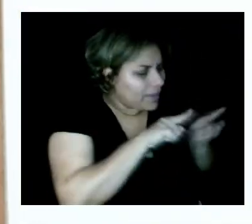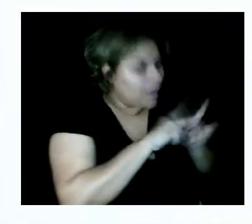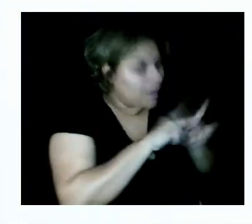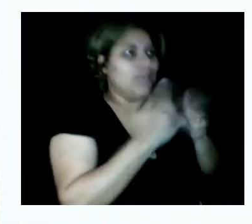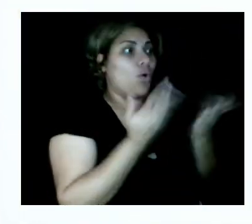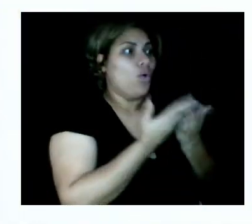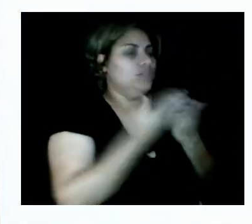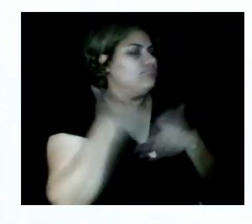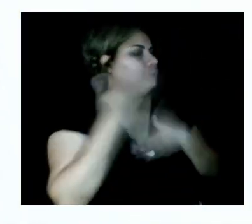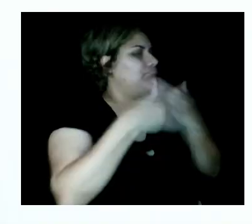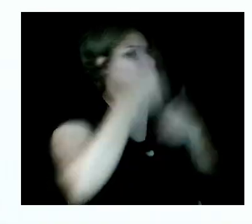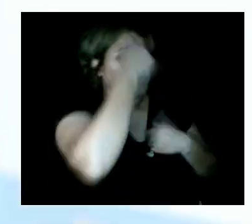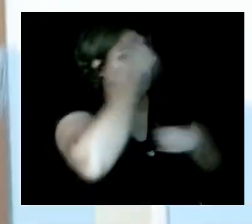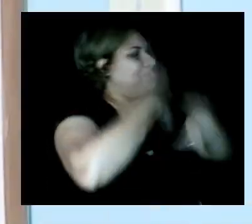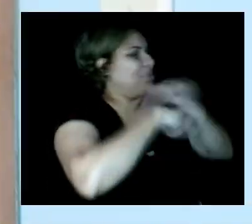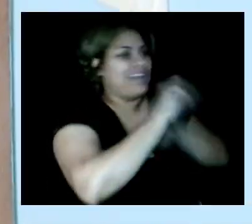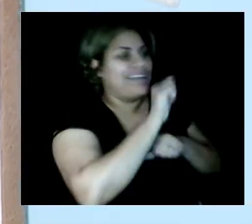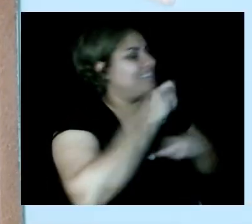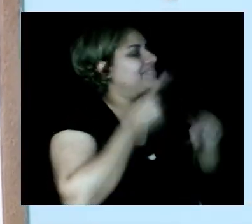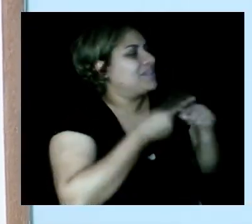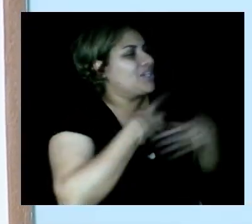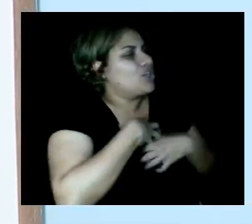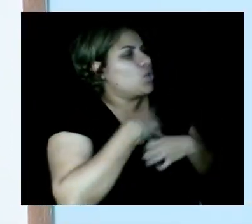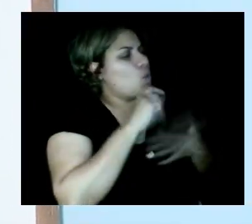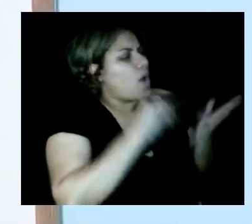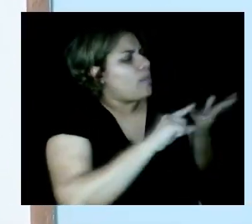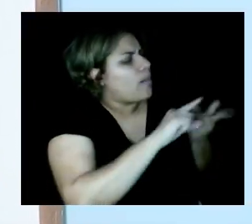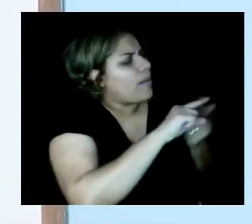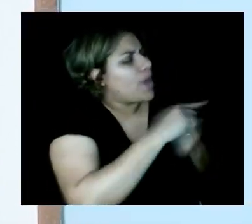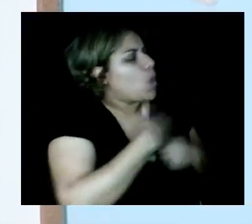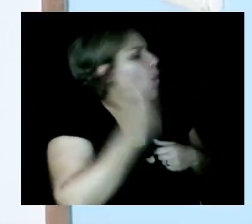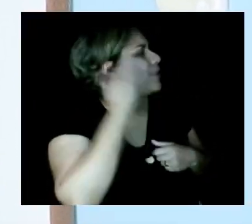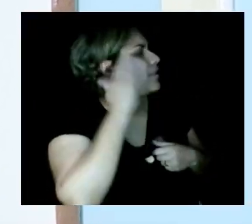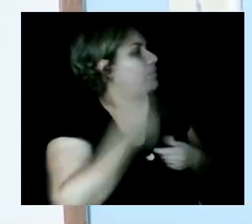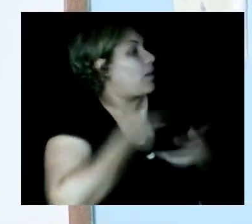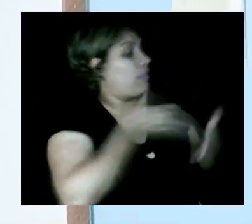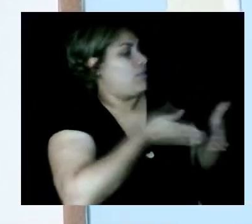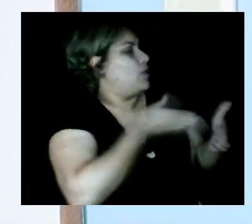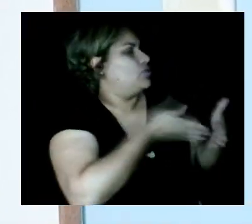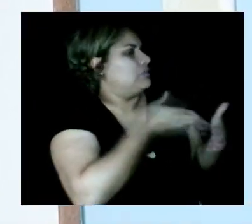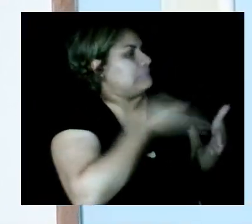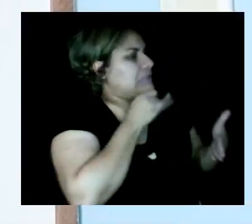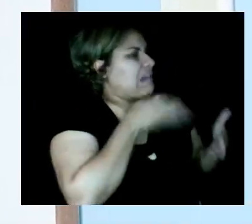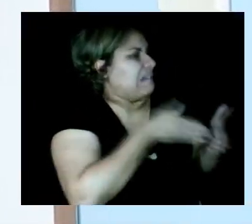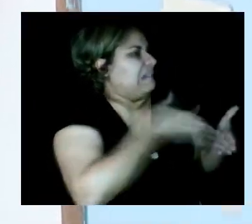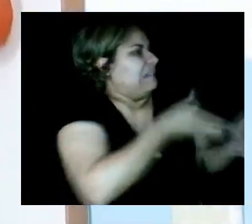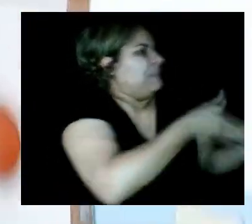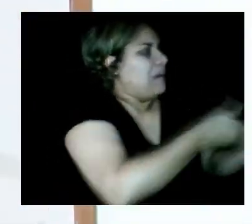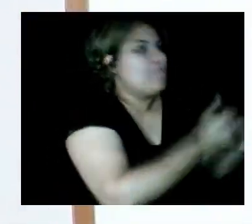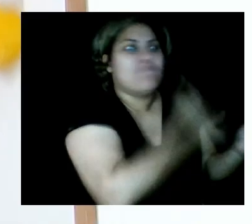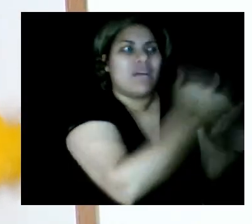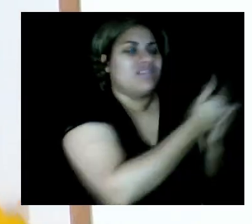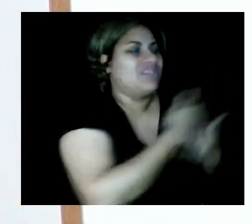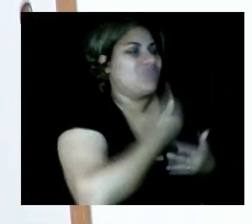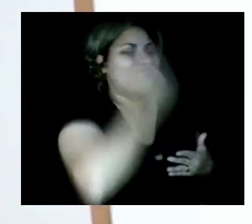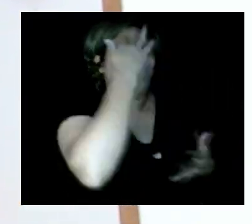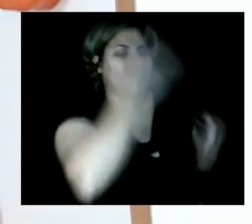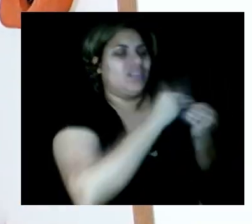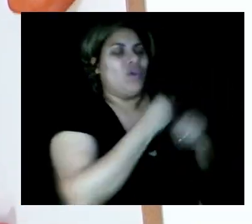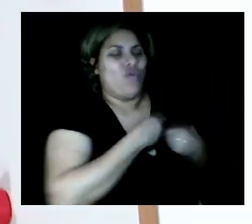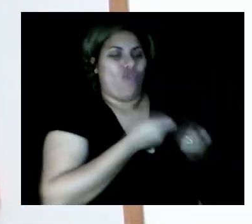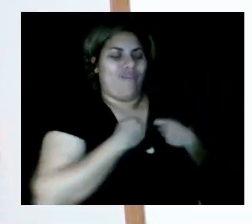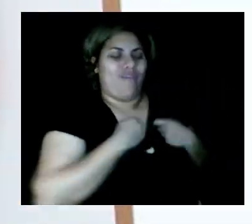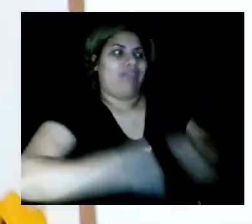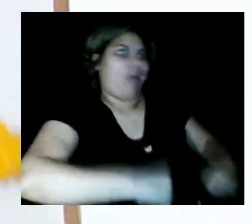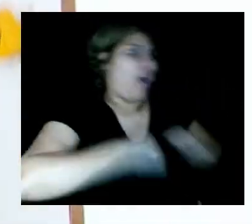deixar desse jeito, aquilo ali vai me deixar irritado. Então eu consigo fazer exercício pra mim, qualidade. E principalmente, quem convive comigo hoje